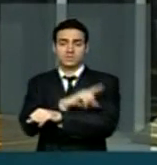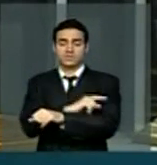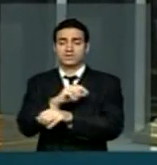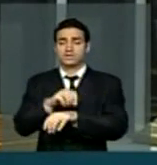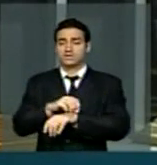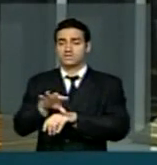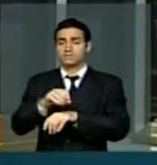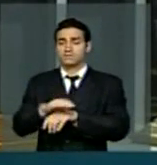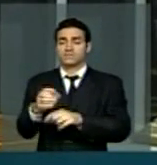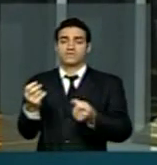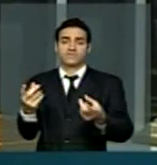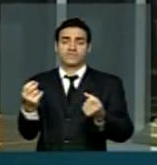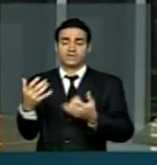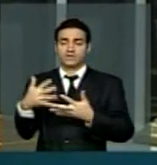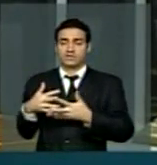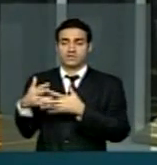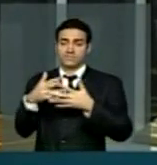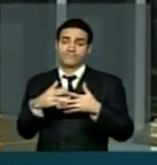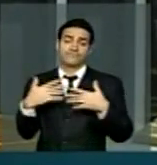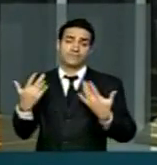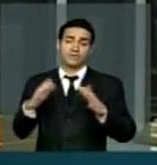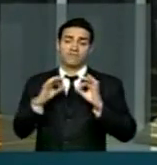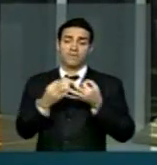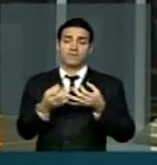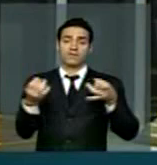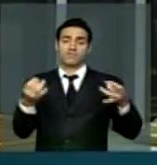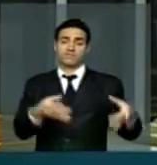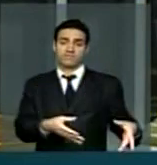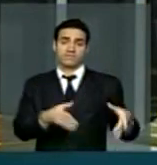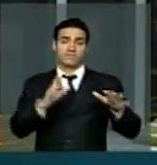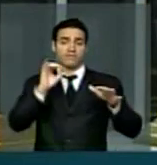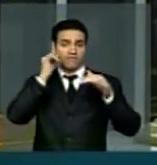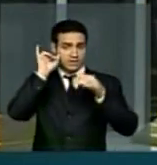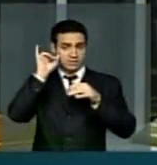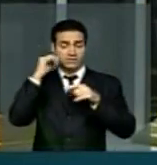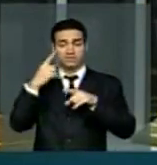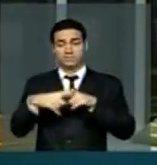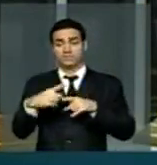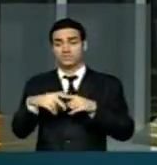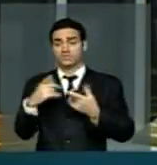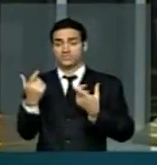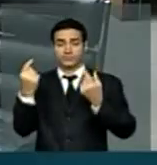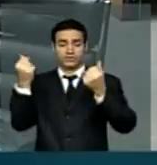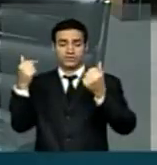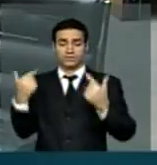daqui a pouco nós teremos essas famílias deixando a terra porque elas estarão descapitalizadas.